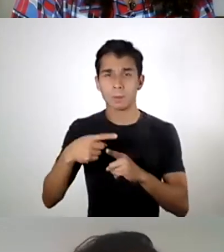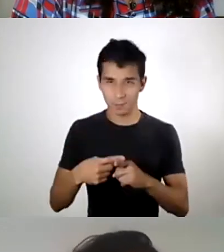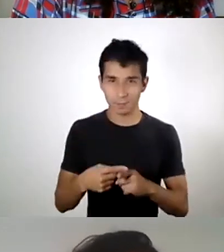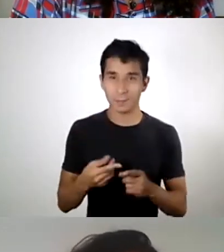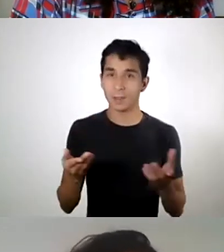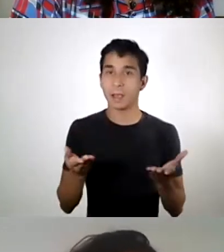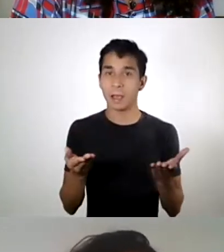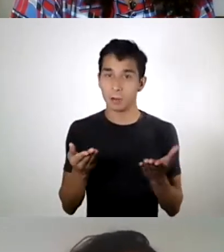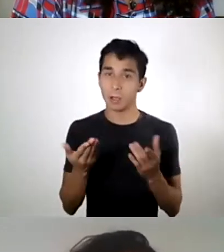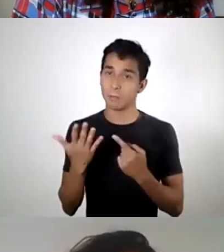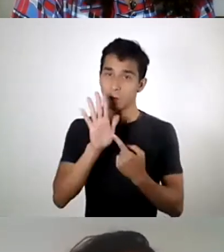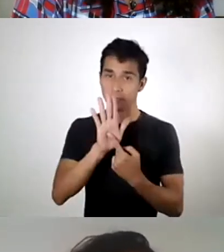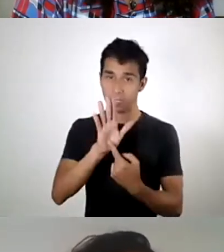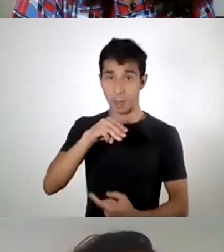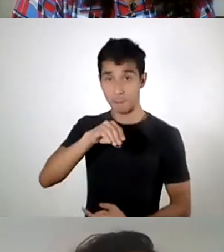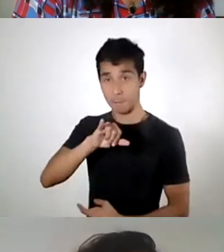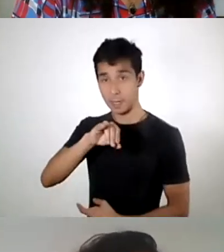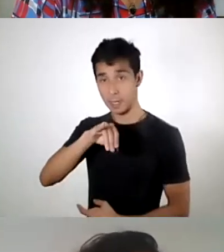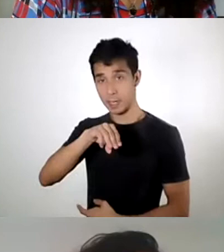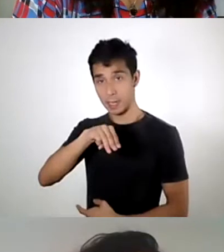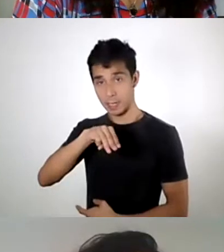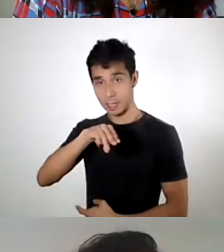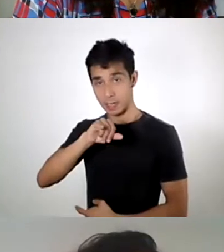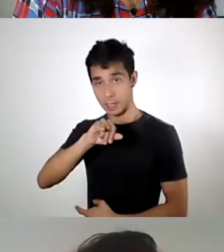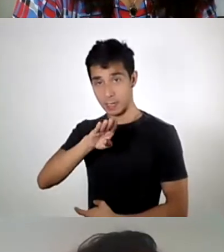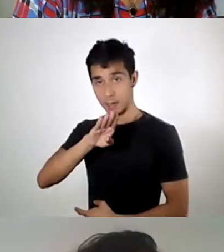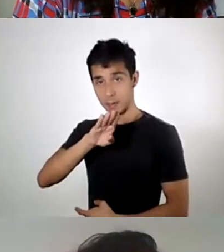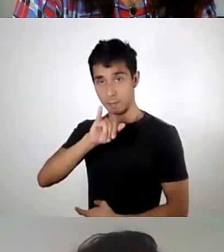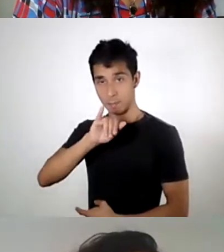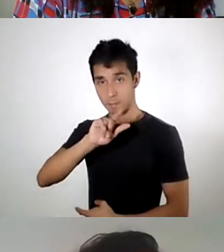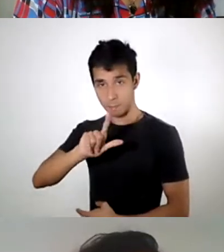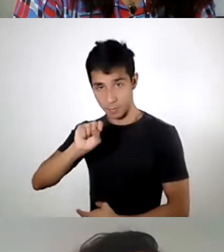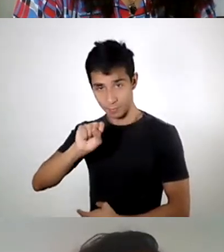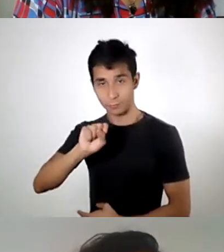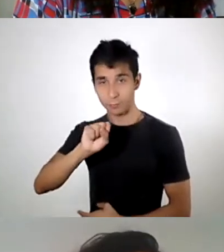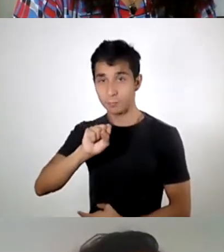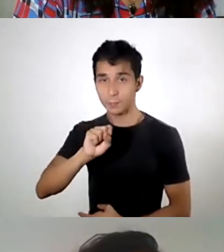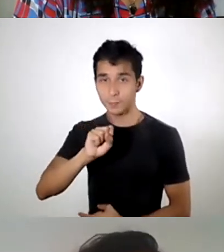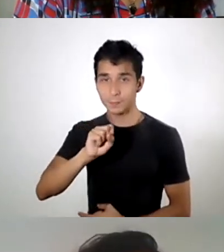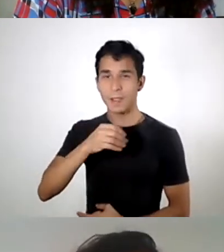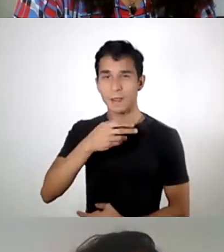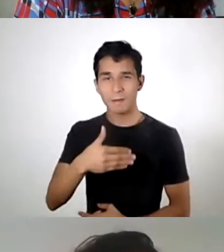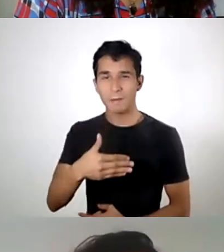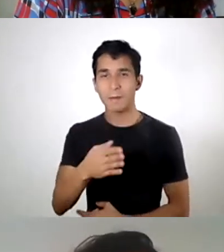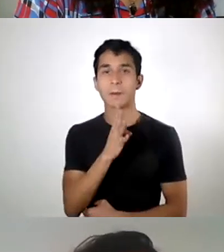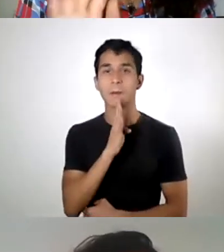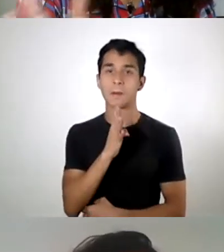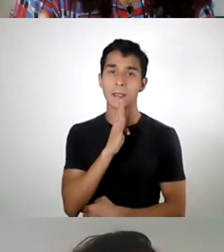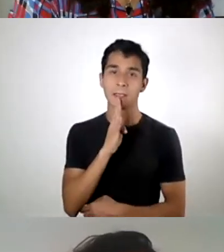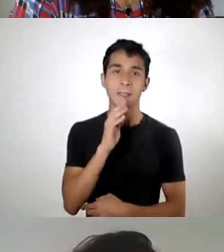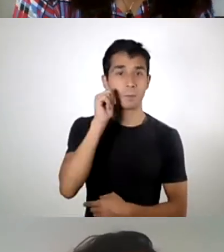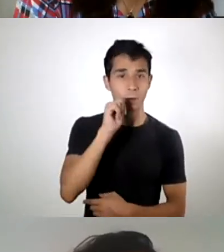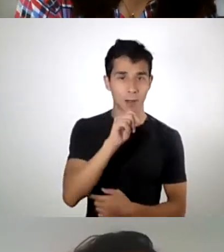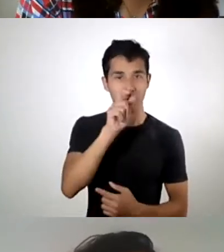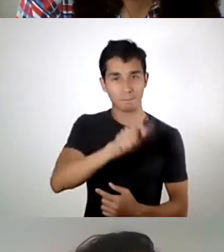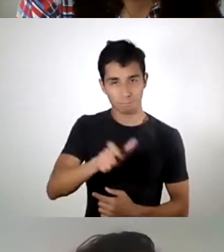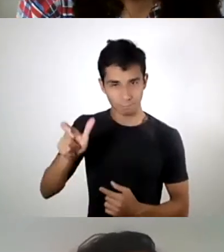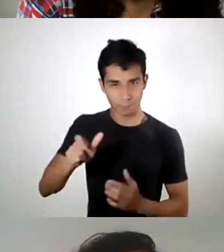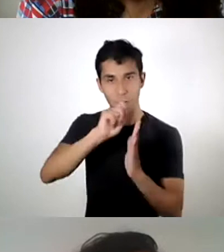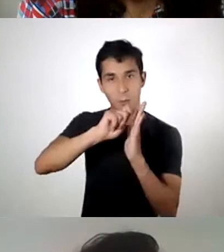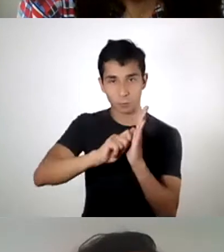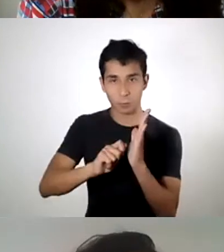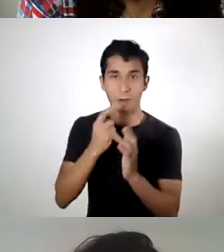bios para a gente conhecer essas autoras. E aí vocês me falem, quem tiver por aí, se está aparecendo, gente.